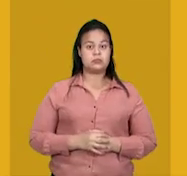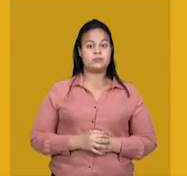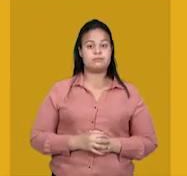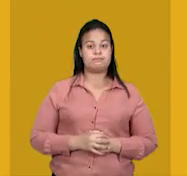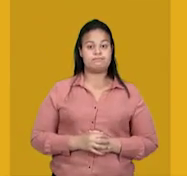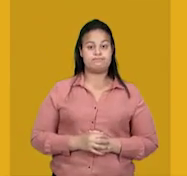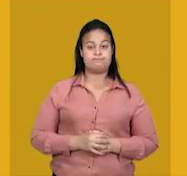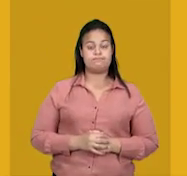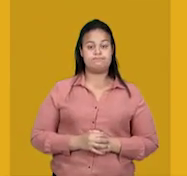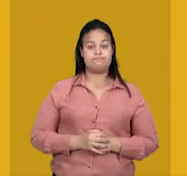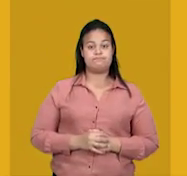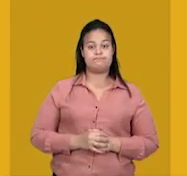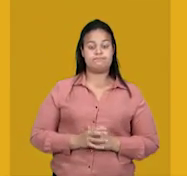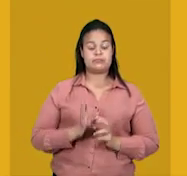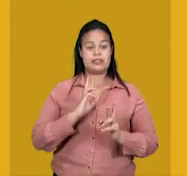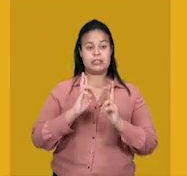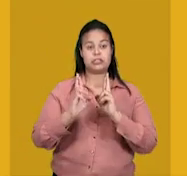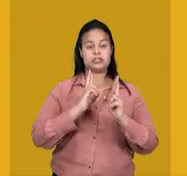relativismo cognitivo,